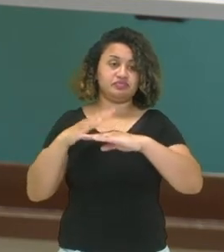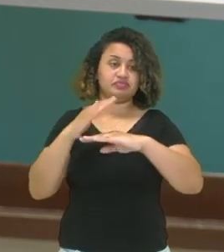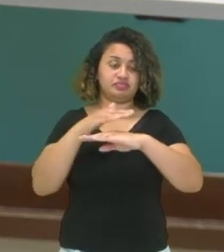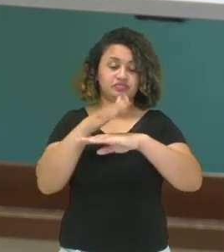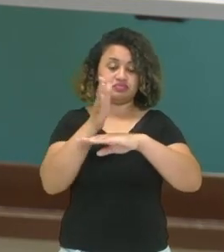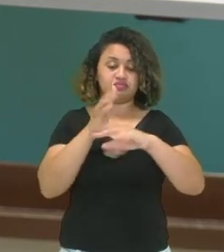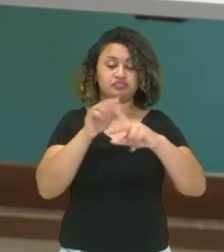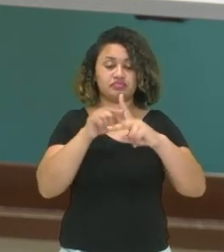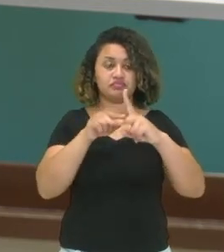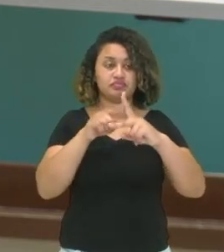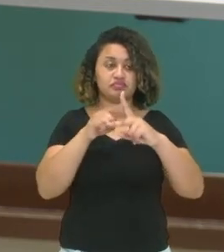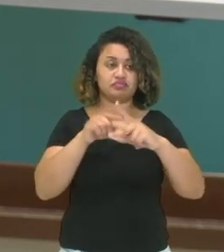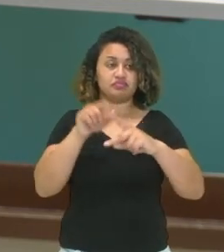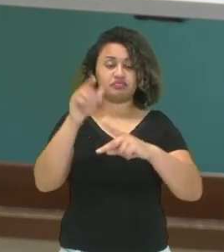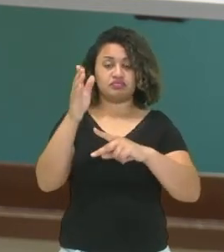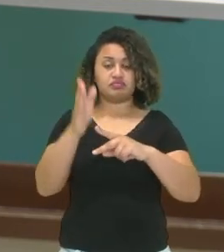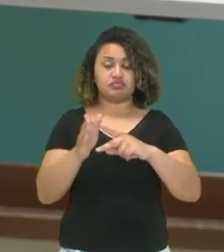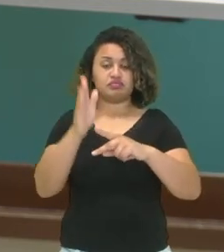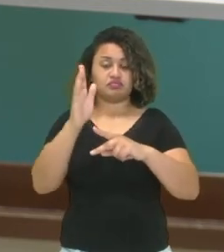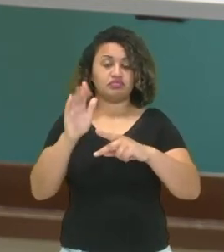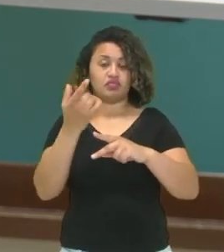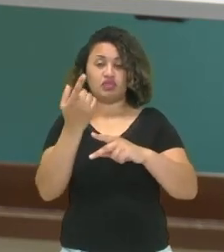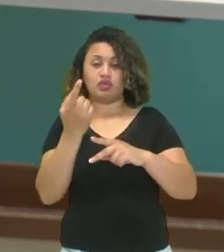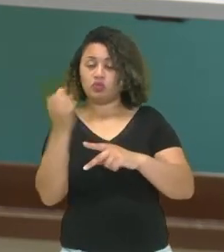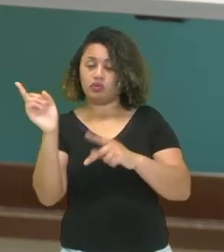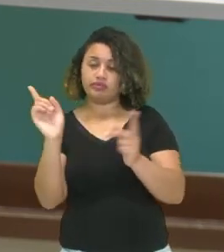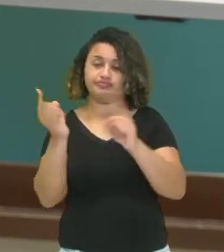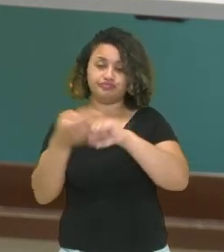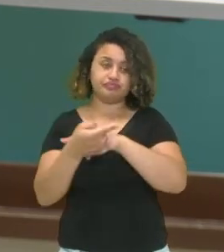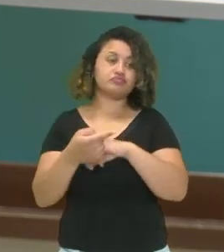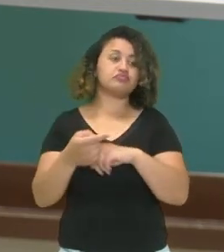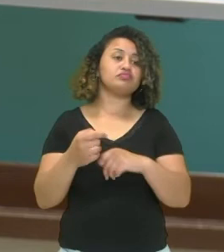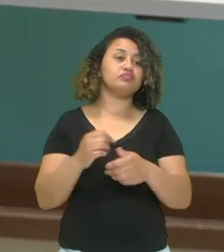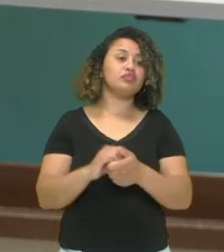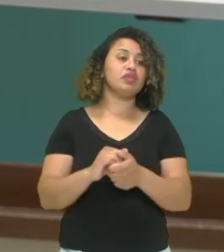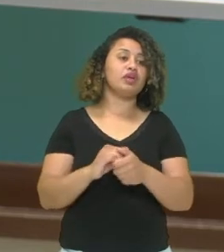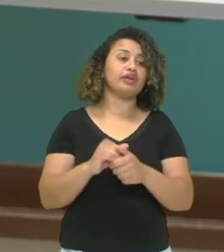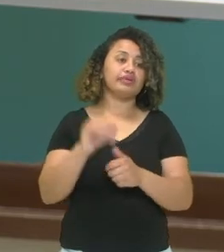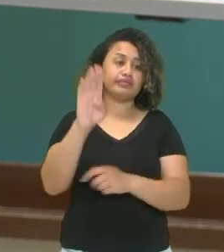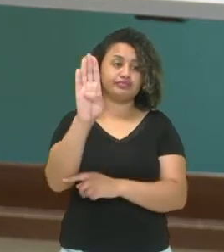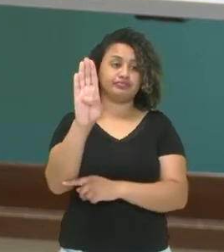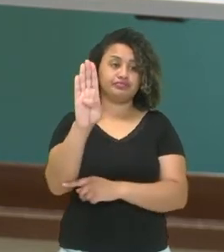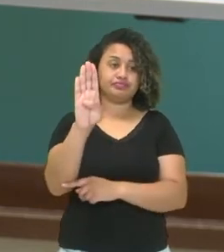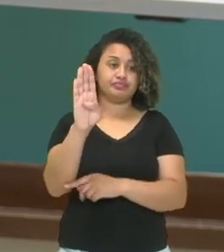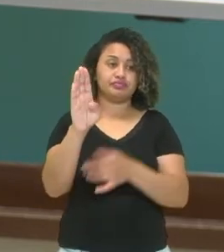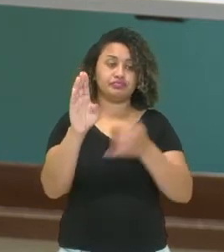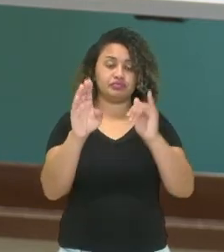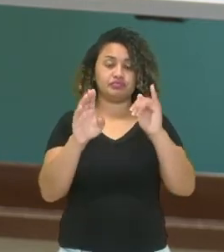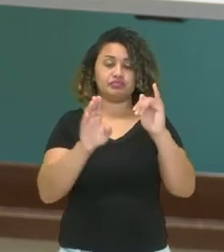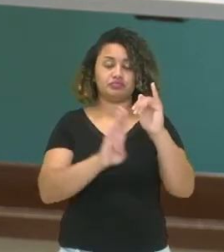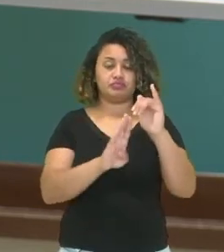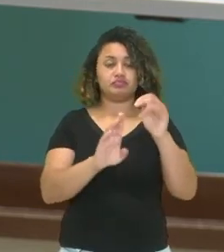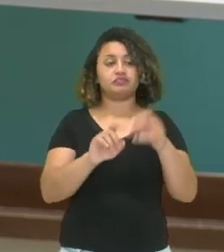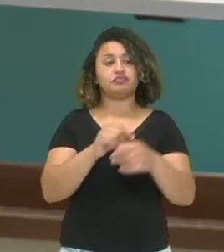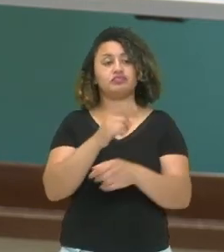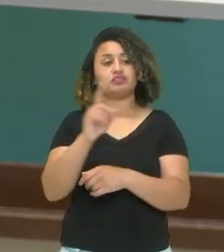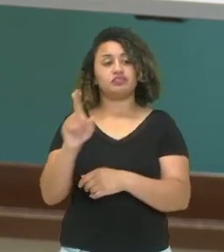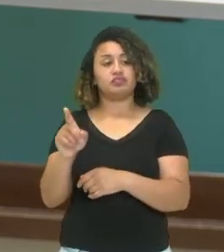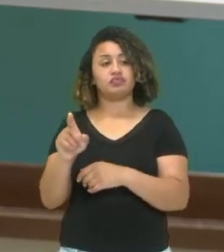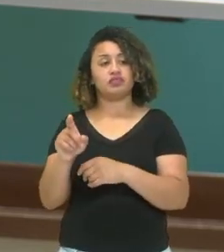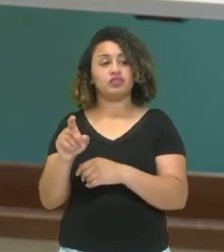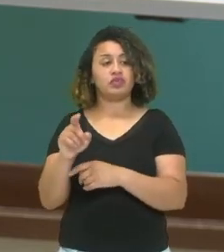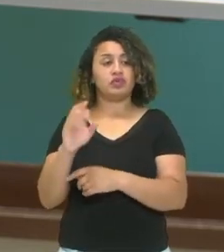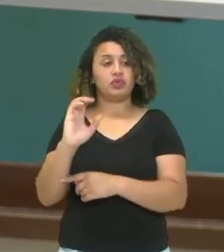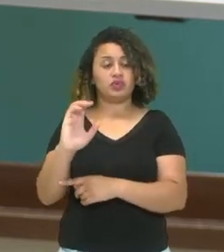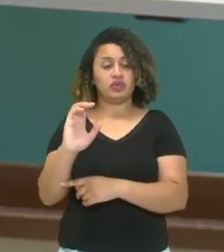trabalhando. E aqui eu tenho um cateto oposto. Esse ponto B aqui, ele tem YB, né? Esse ponto C